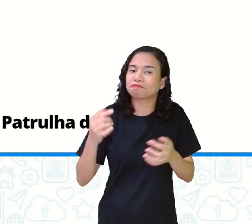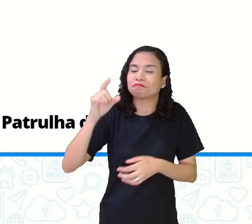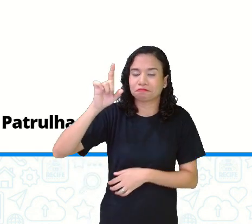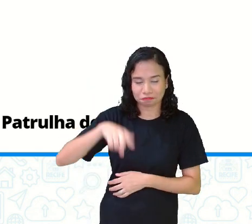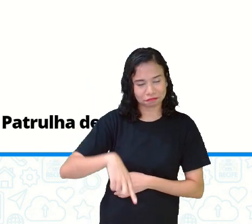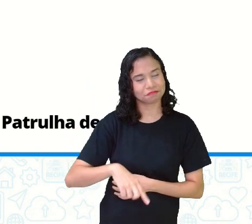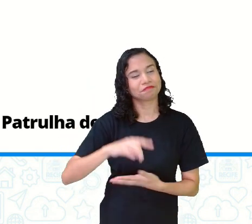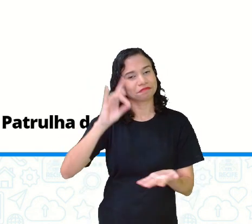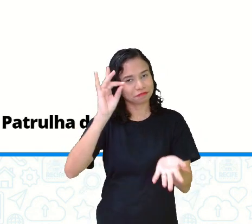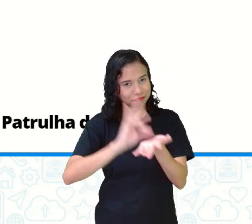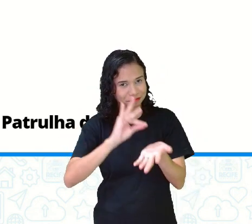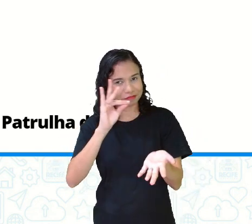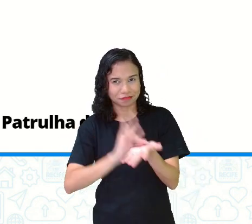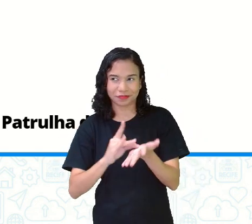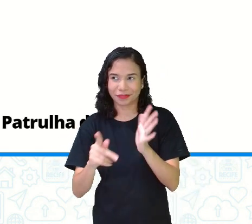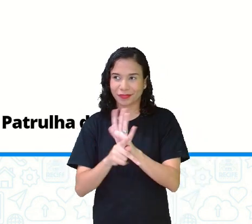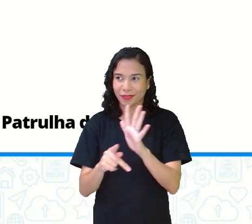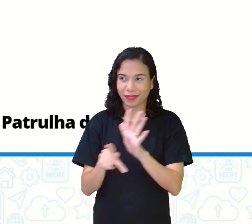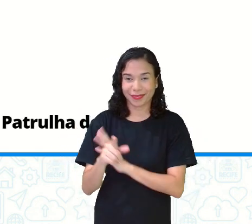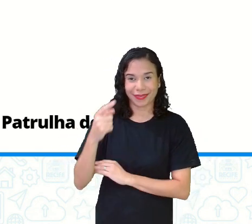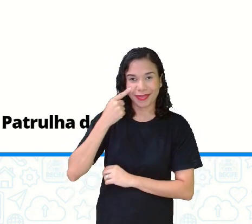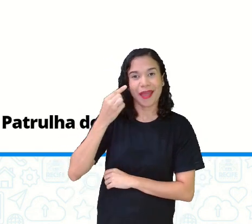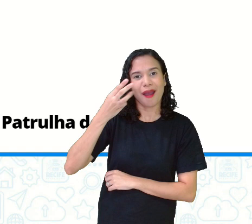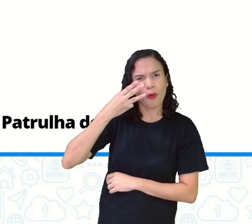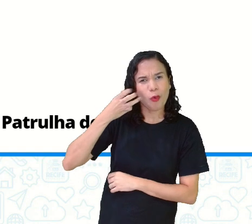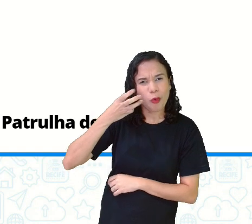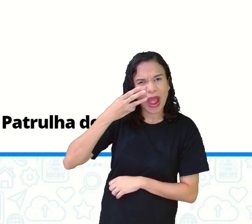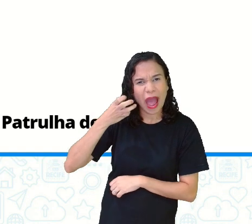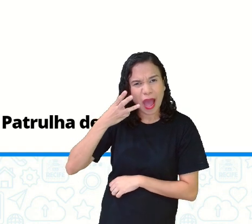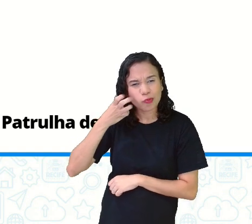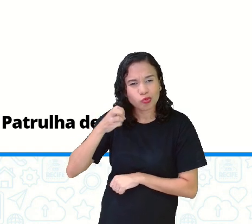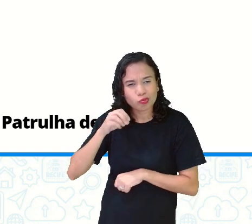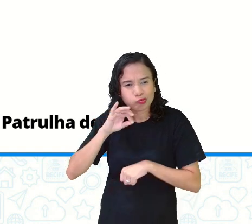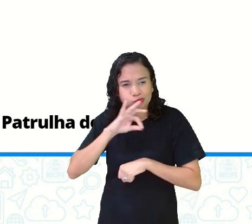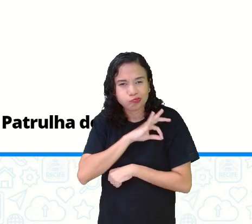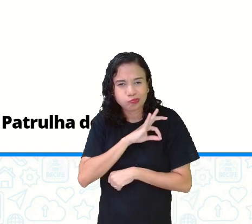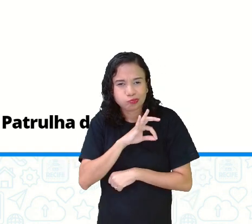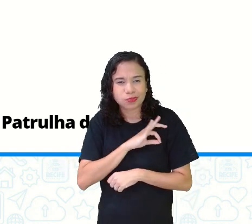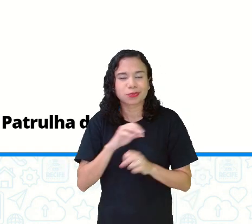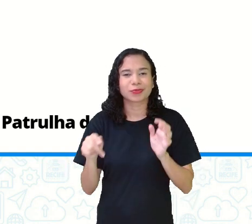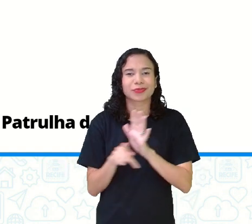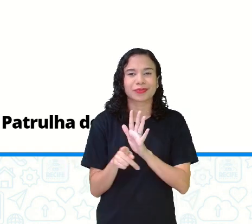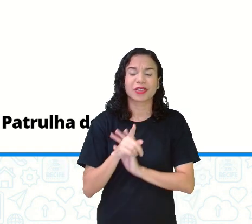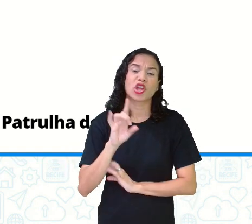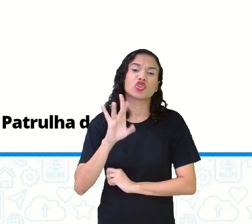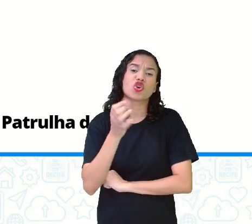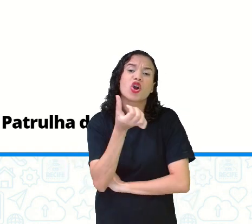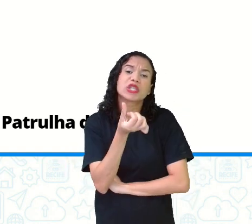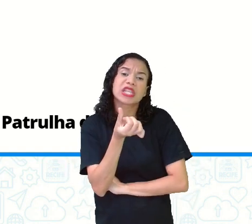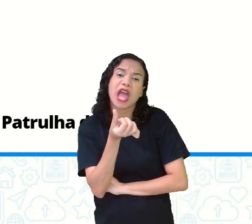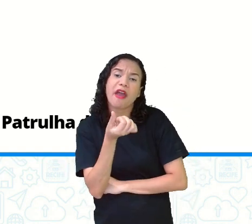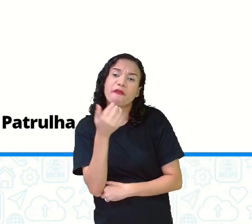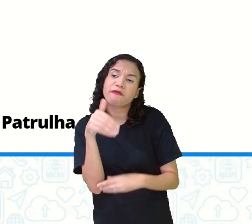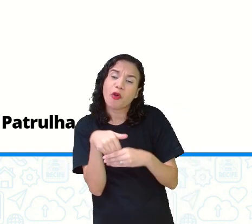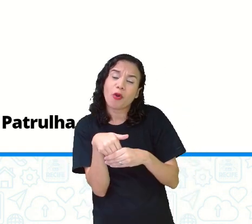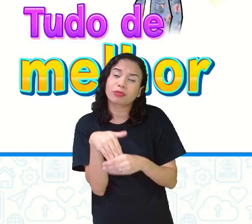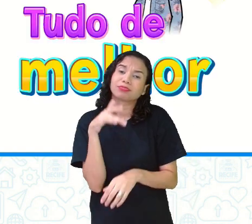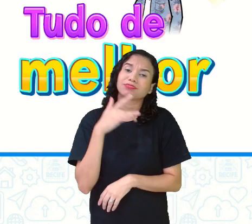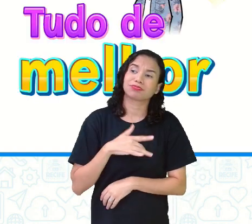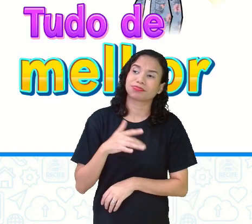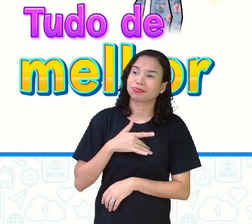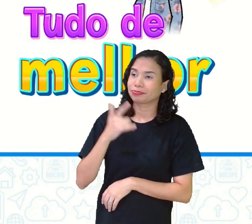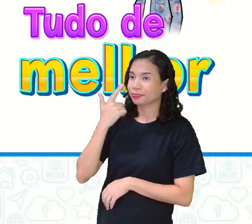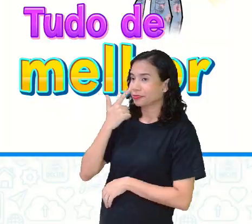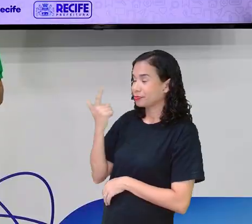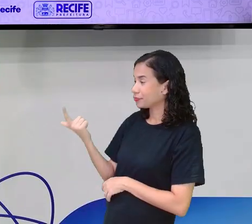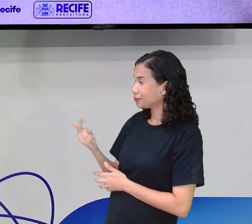Isso, exatamente. Patrulha de Gatos, ó. Só recebeu 6 votos, o pobre. Olha aí,